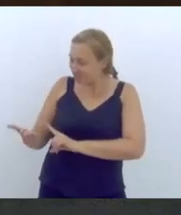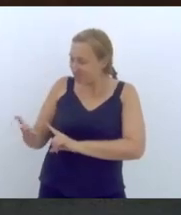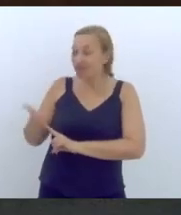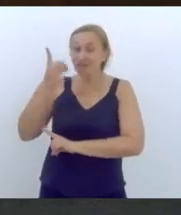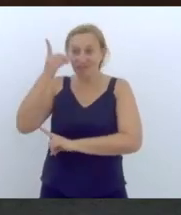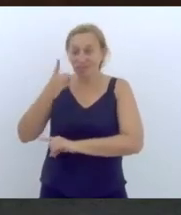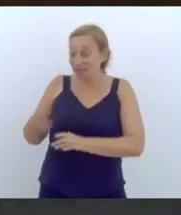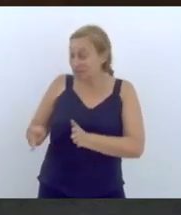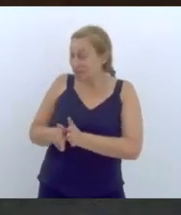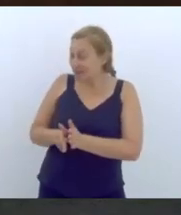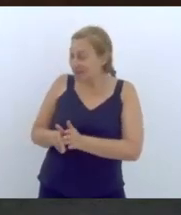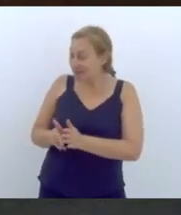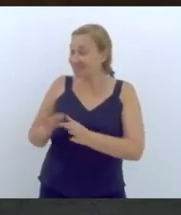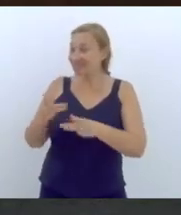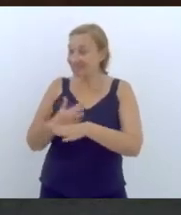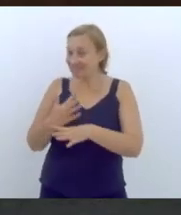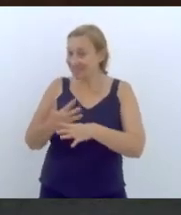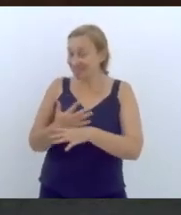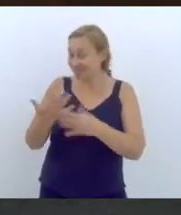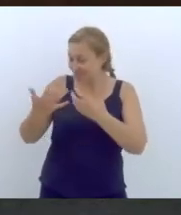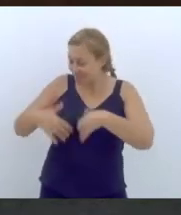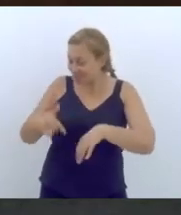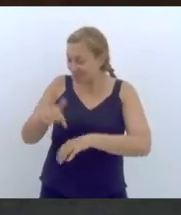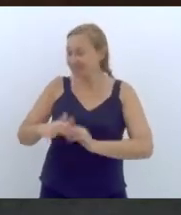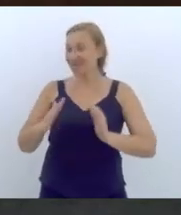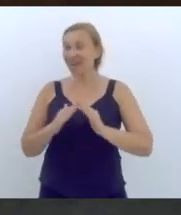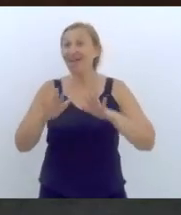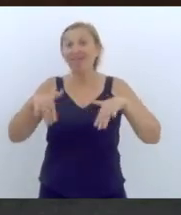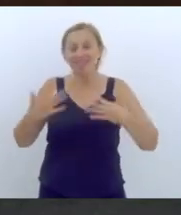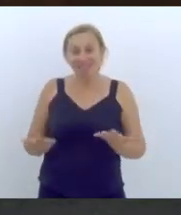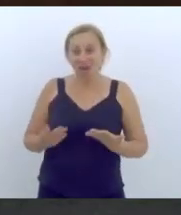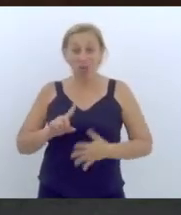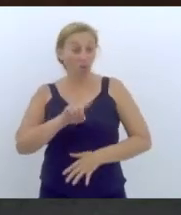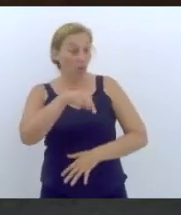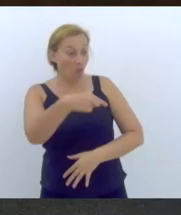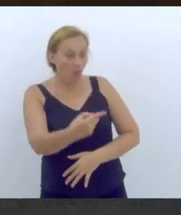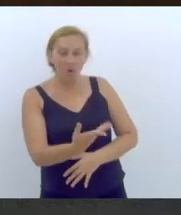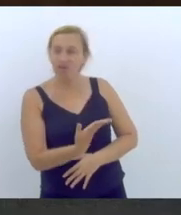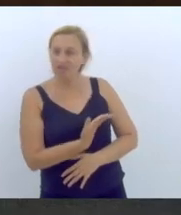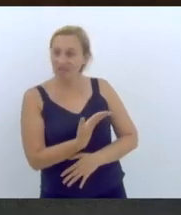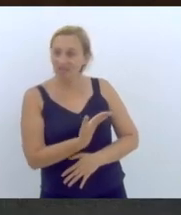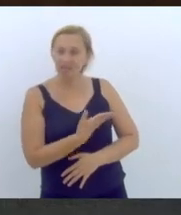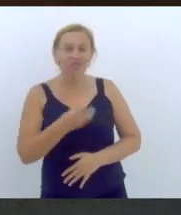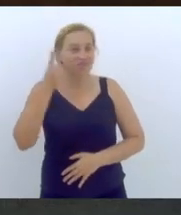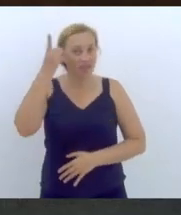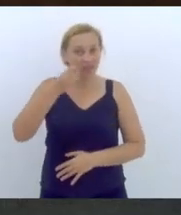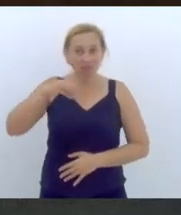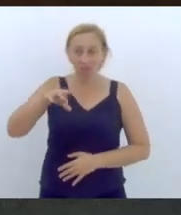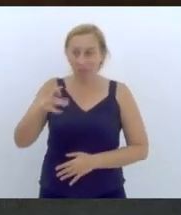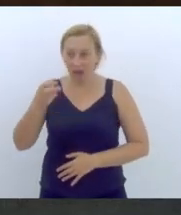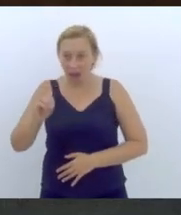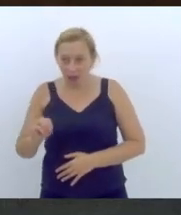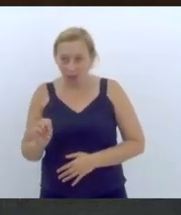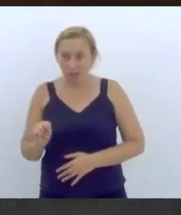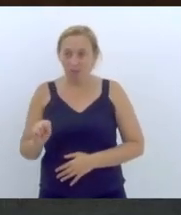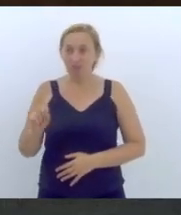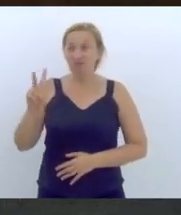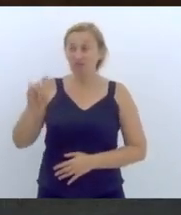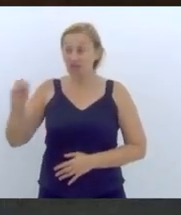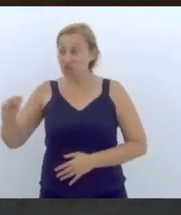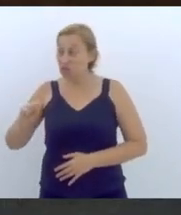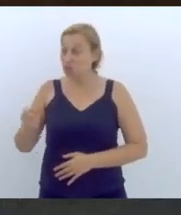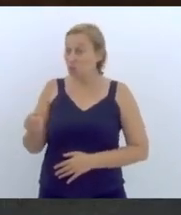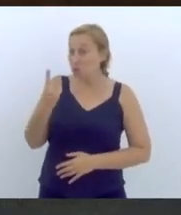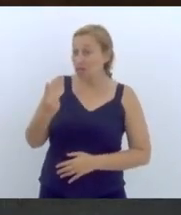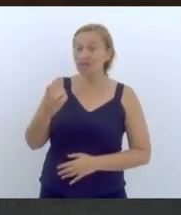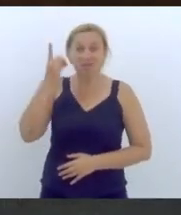cidade de Petrópolis aqui nessa casa. Então, assim como outros colegas, o deputado Marcos Vinícius, ex-deputado Marcos Vinícius, deputado